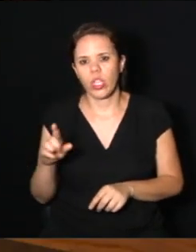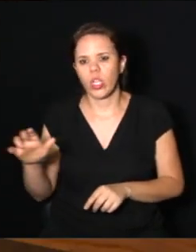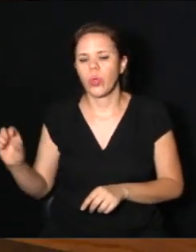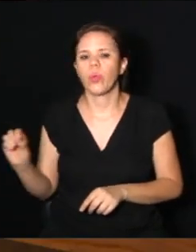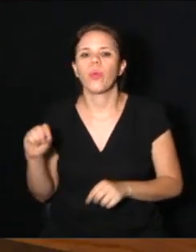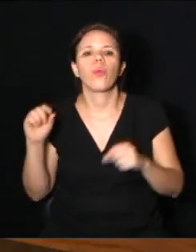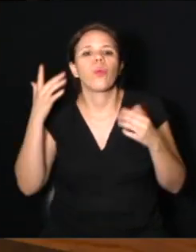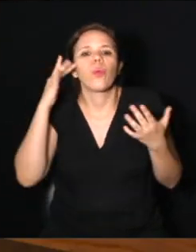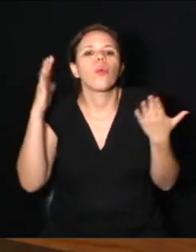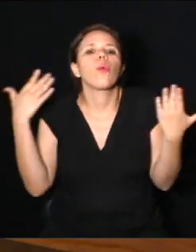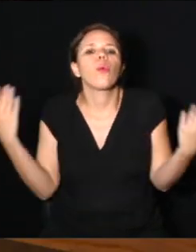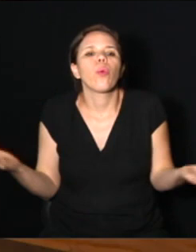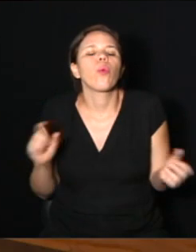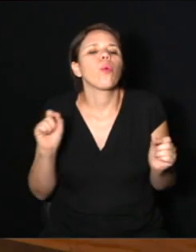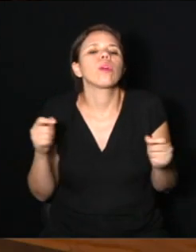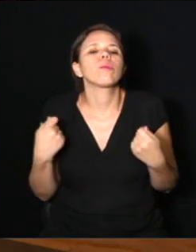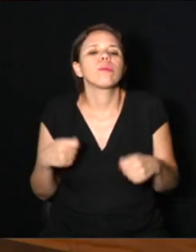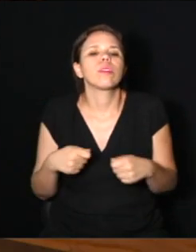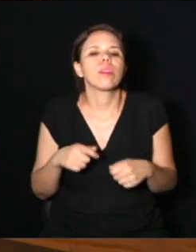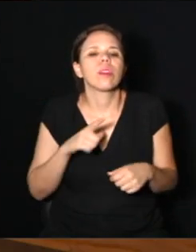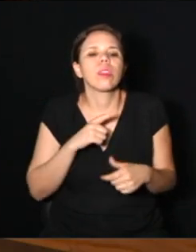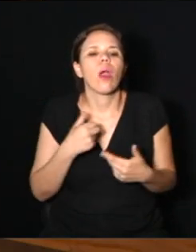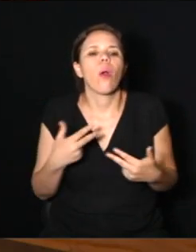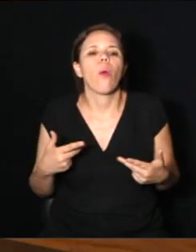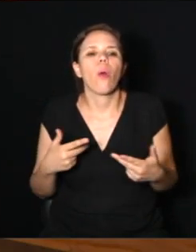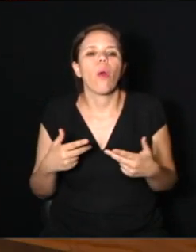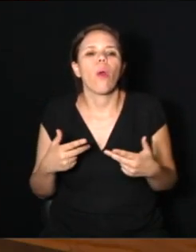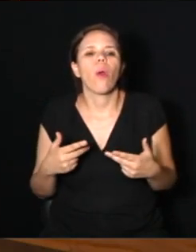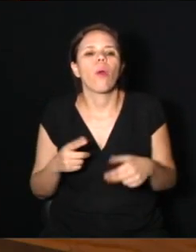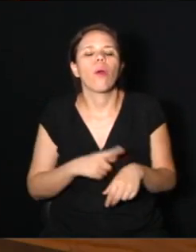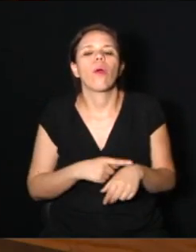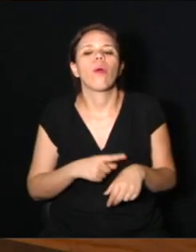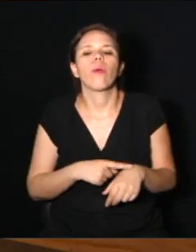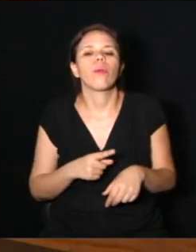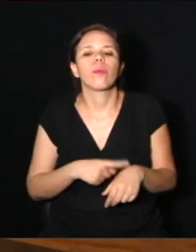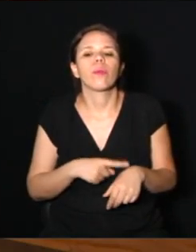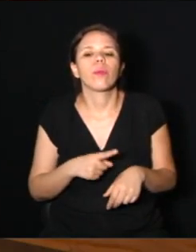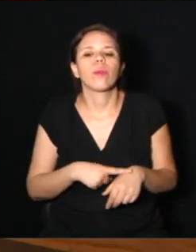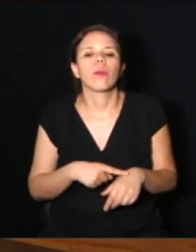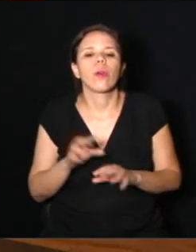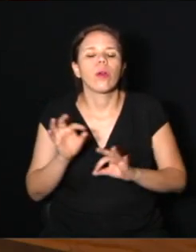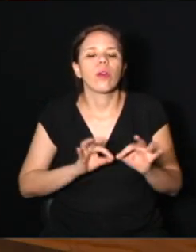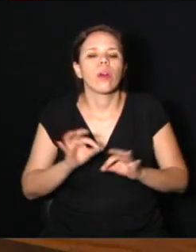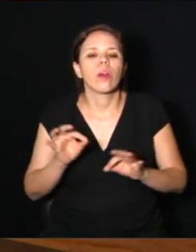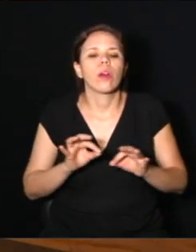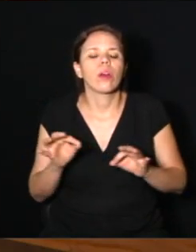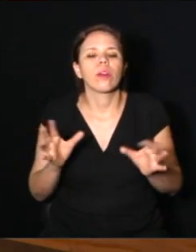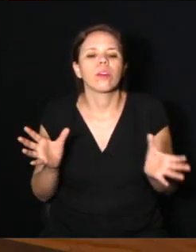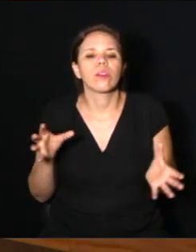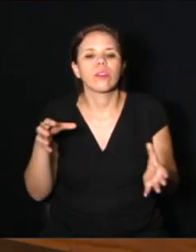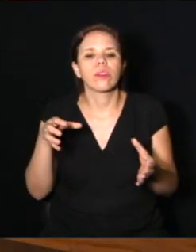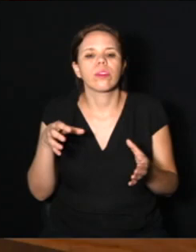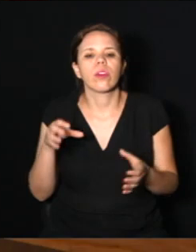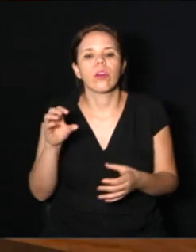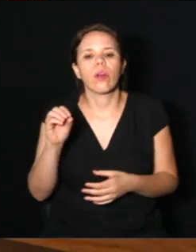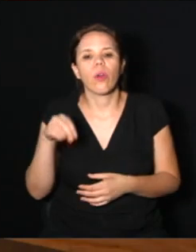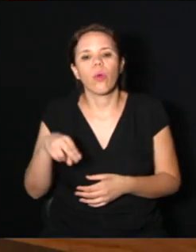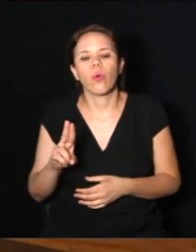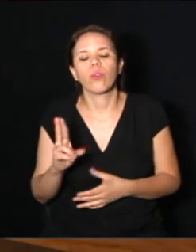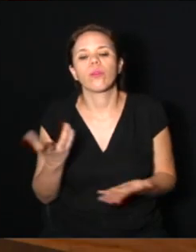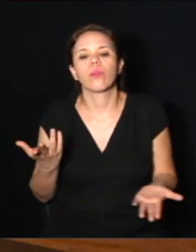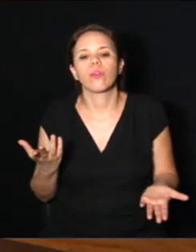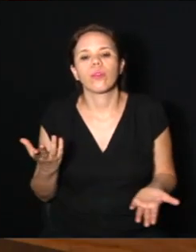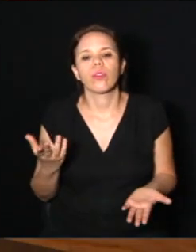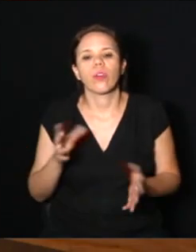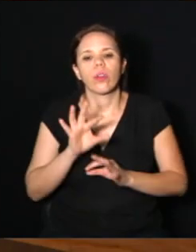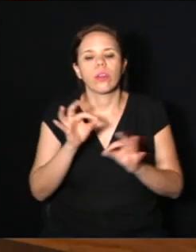é o que prevê? Tem alguma previsão da Organização Mundial da Saúde, alguma coisa que fala